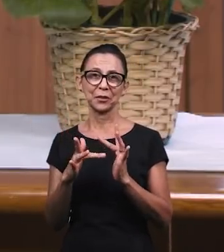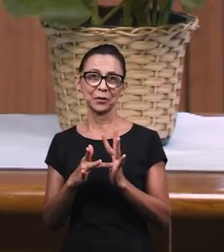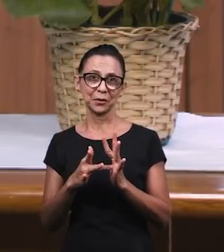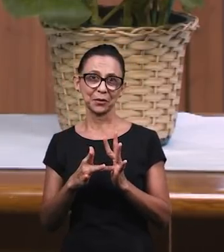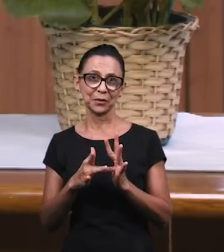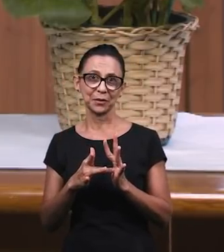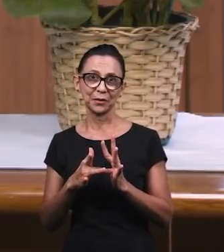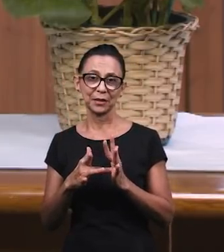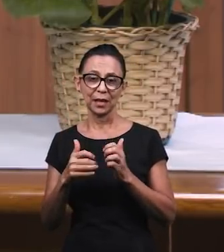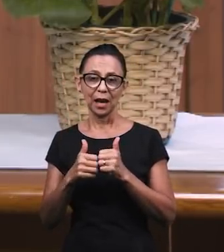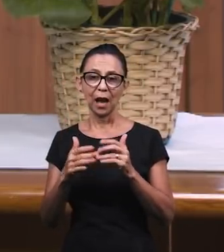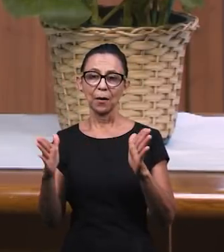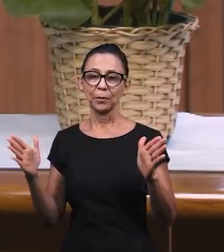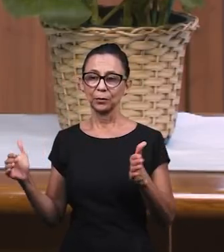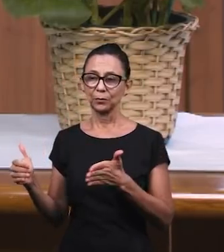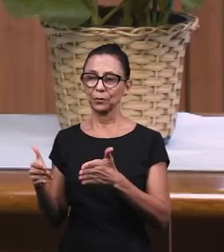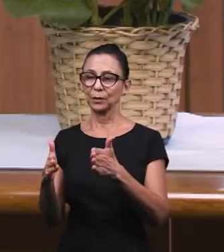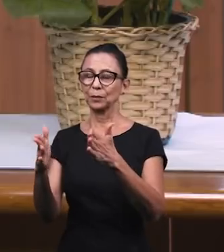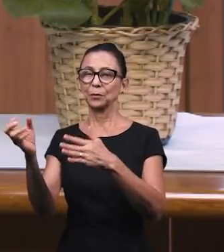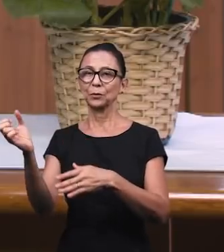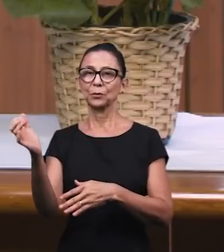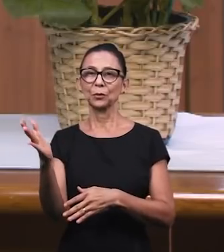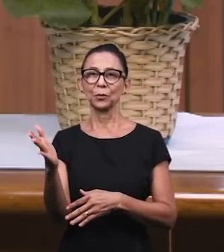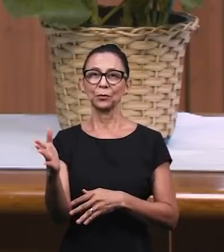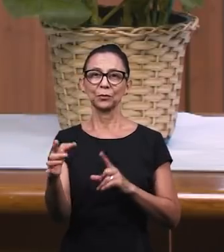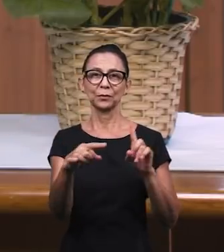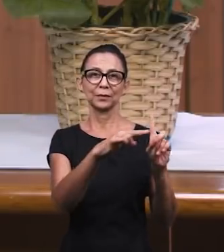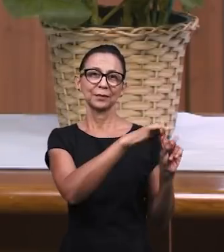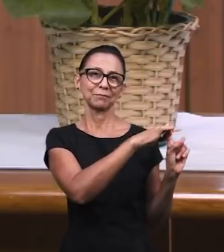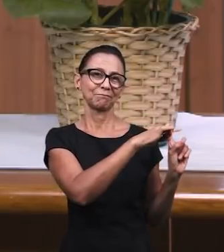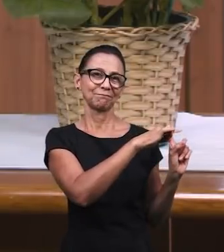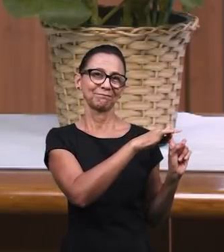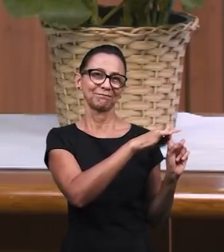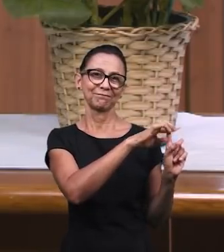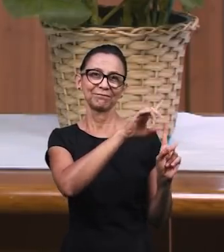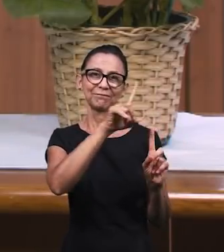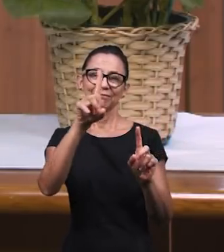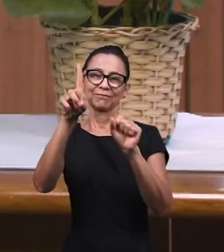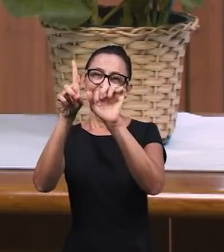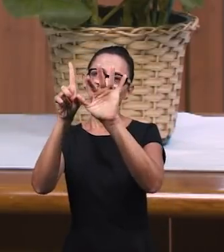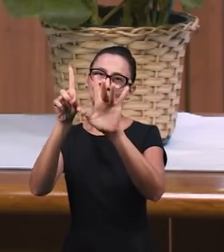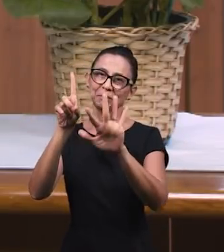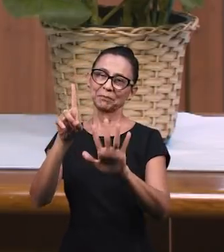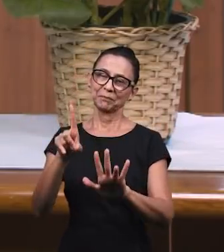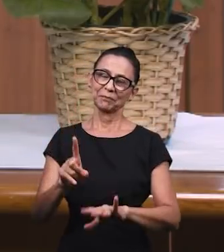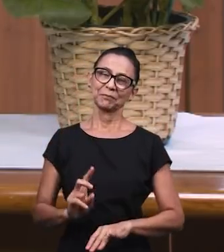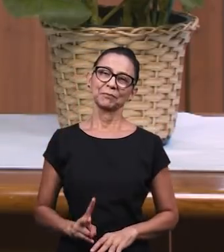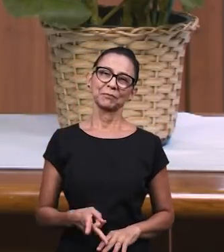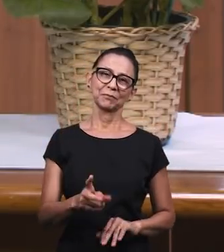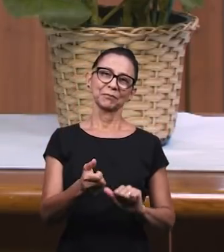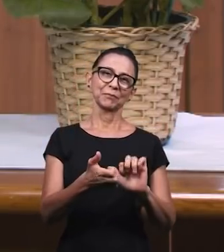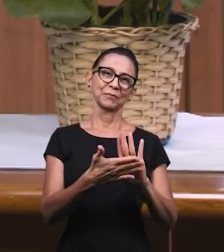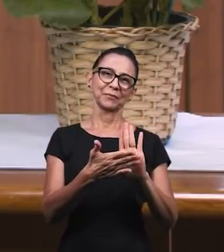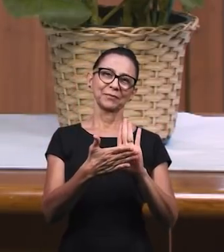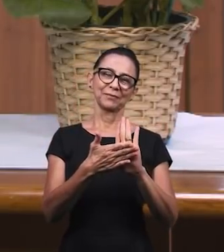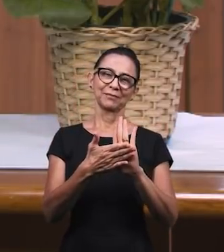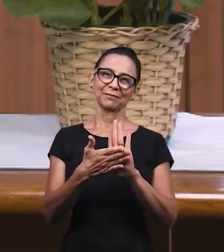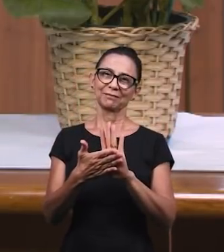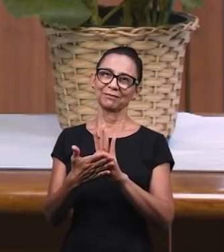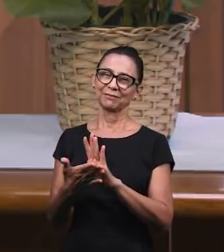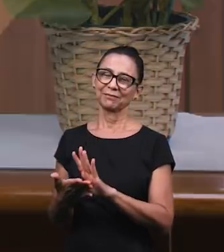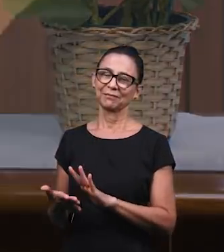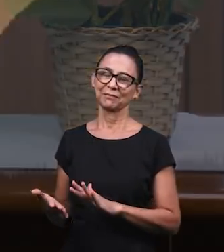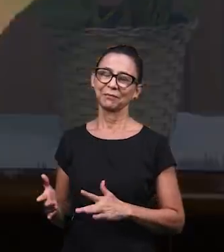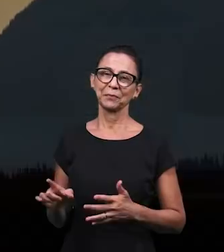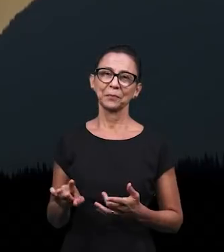desse novo e vivo caminho que o Senhor Jesus abriu na cruz do Calvário. Que o Senhor nos abençoe. Mais um louvor em glorificação ao nome